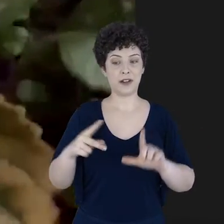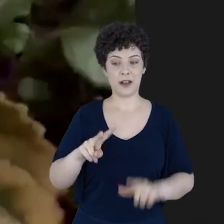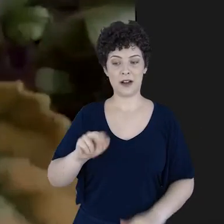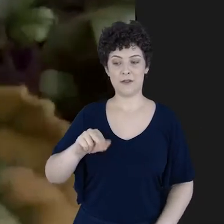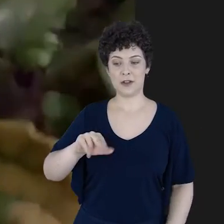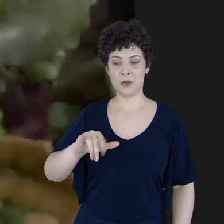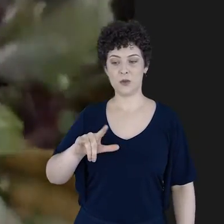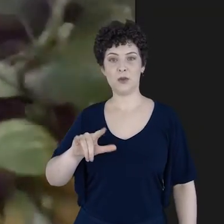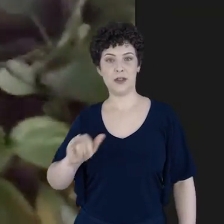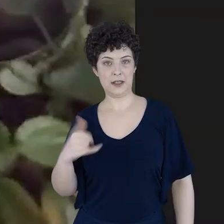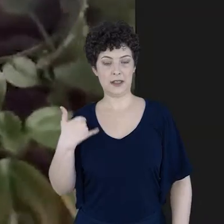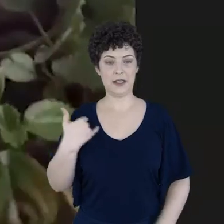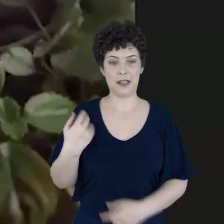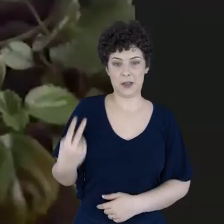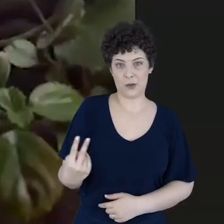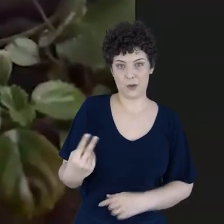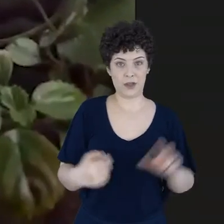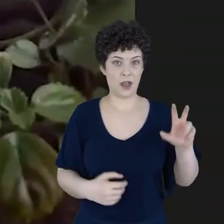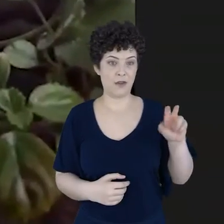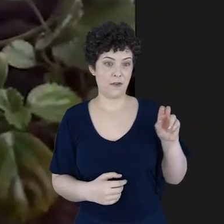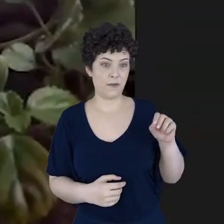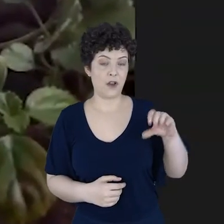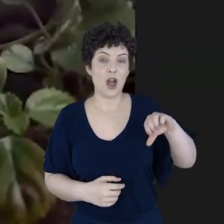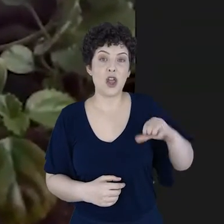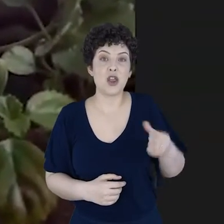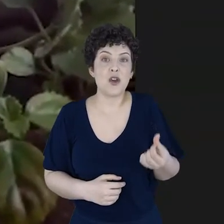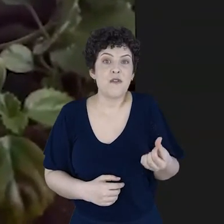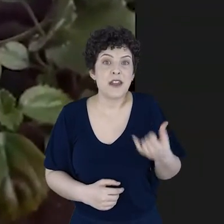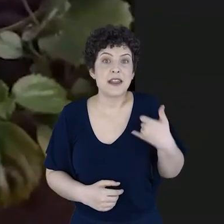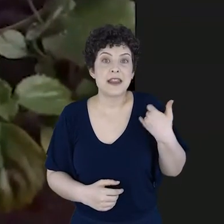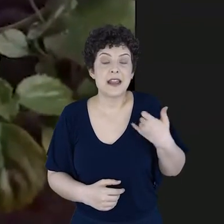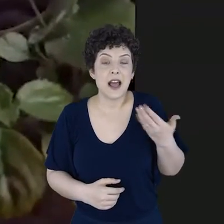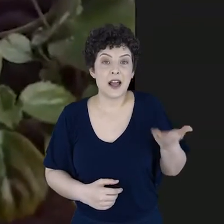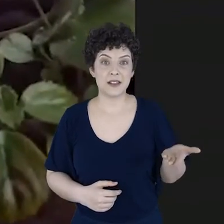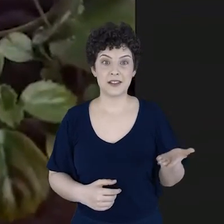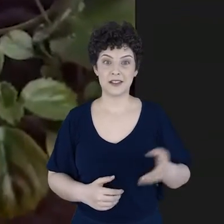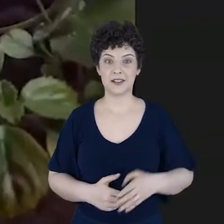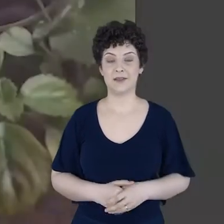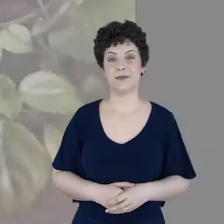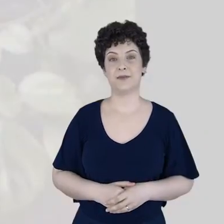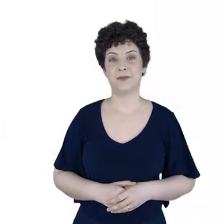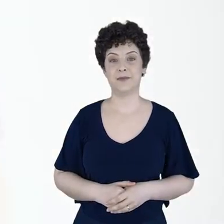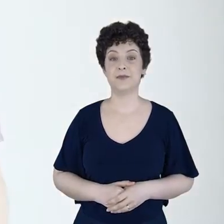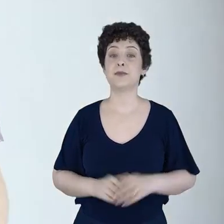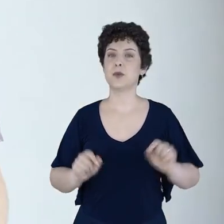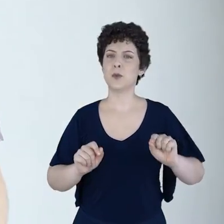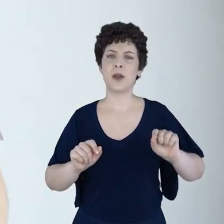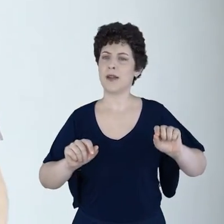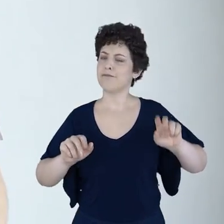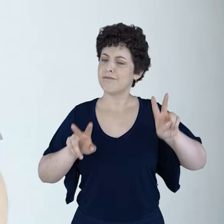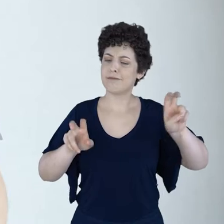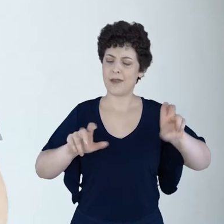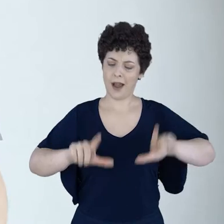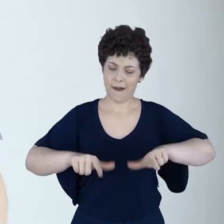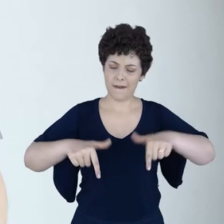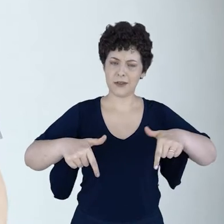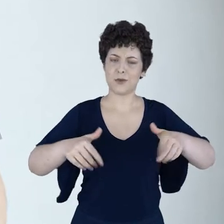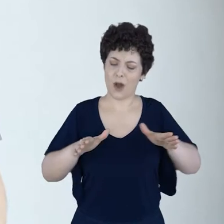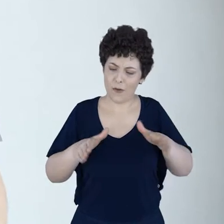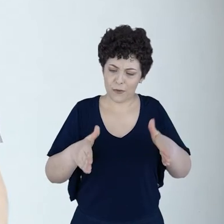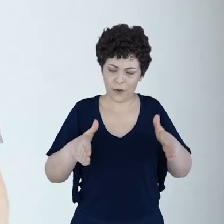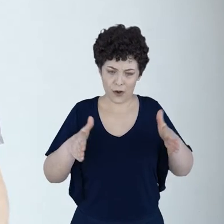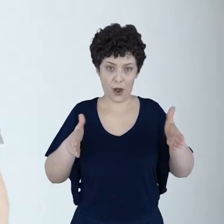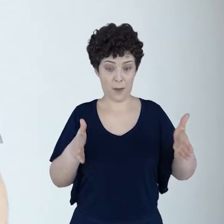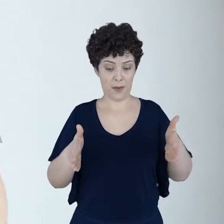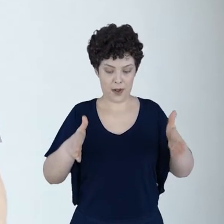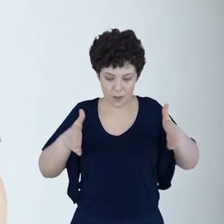Vanulli, com 2 anos a menos. Ao lado de sua avó, de 96 anos. Tiago Leite. Ações para suspender o tempo foi